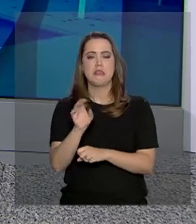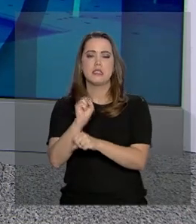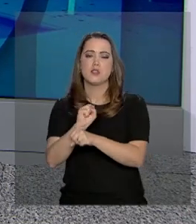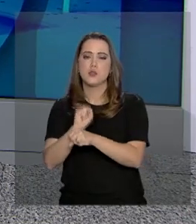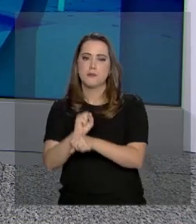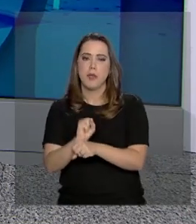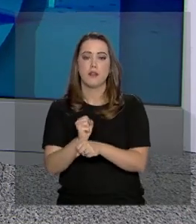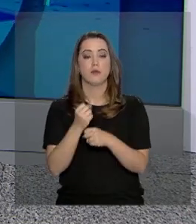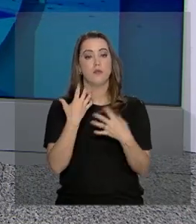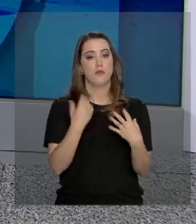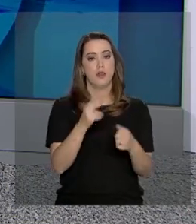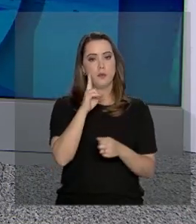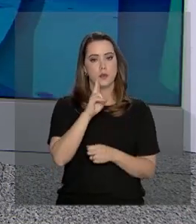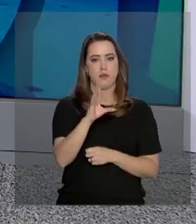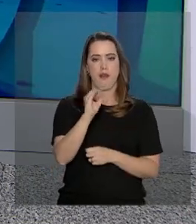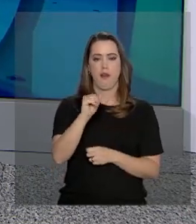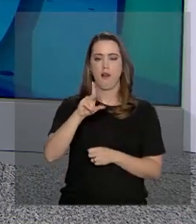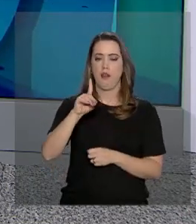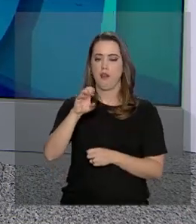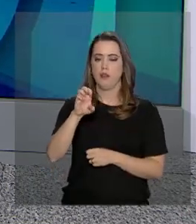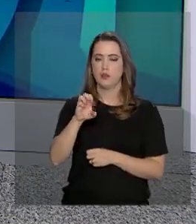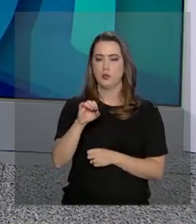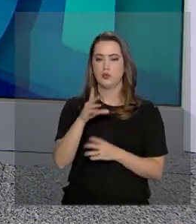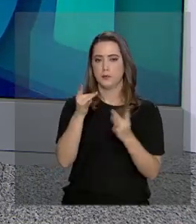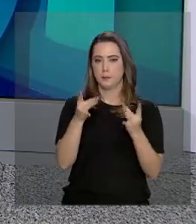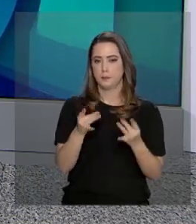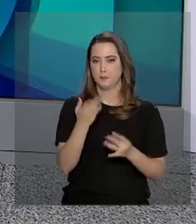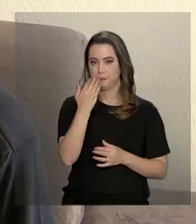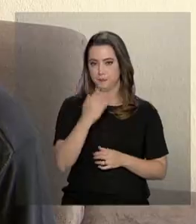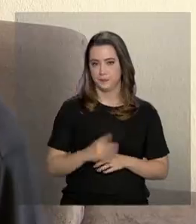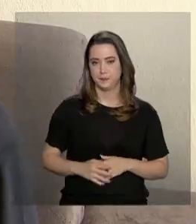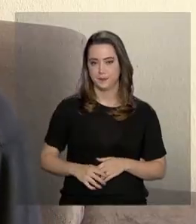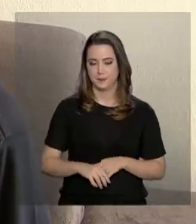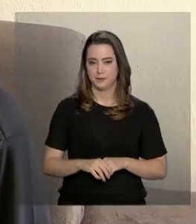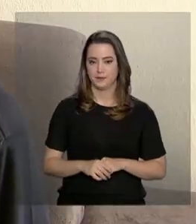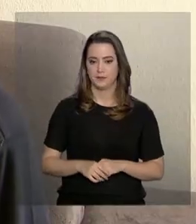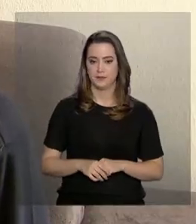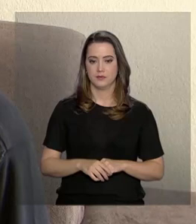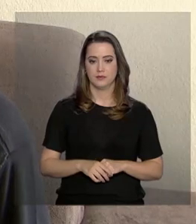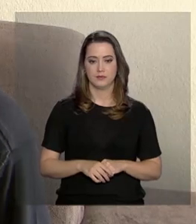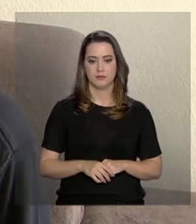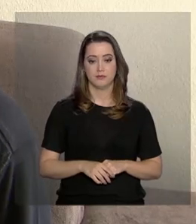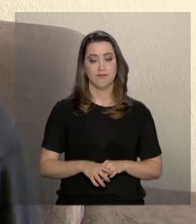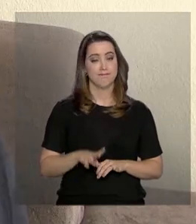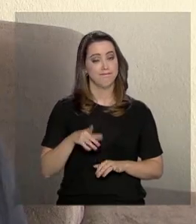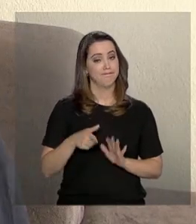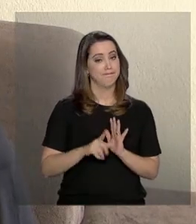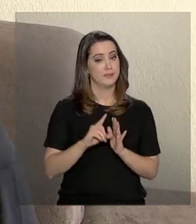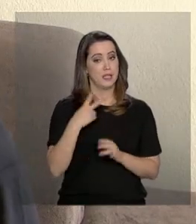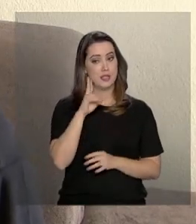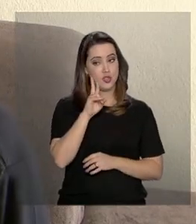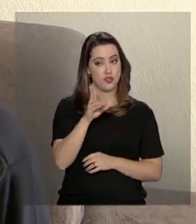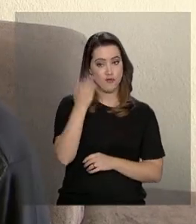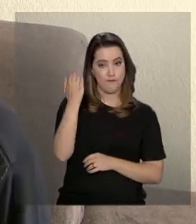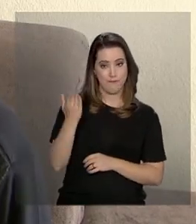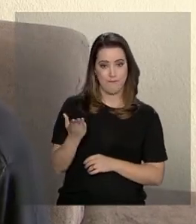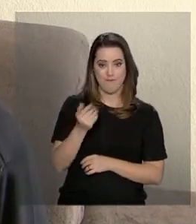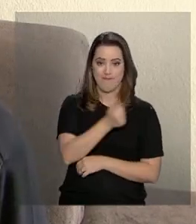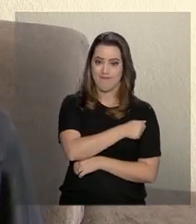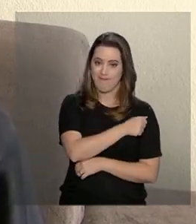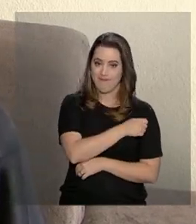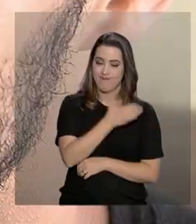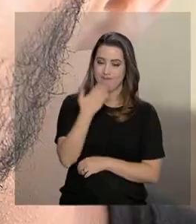espera. A repórter Cleide Lopes conta pra gente. Há alguns dias acompanhamos o estudante